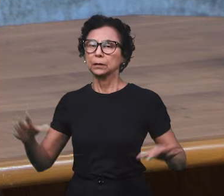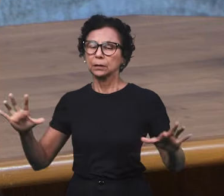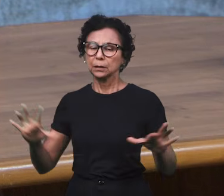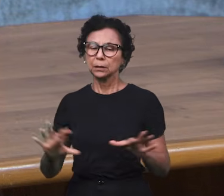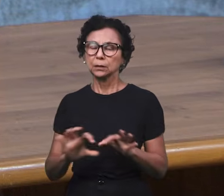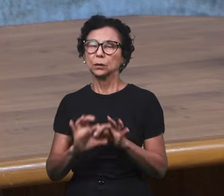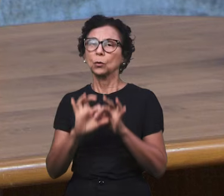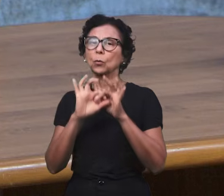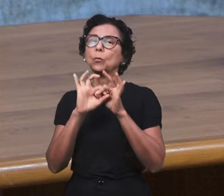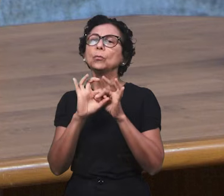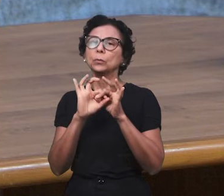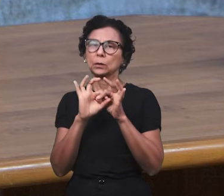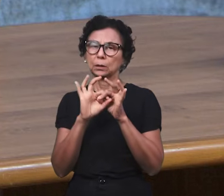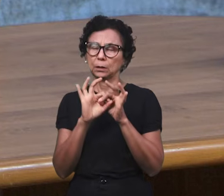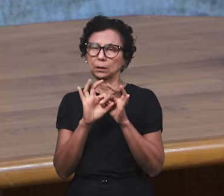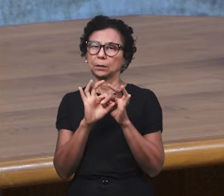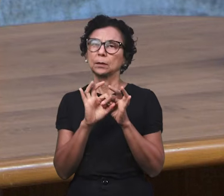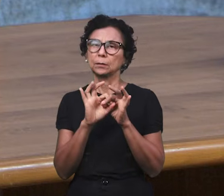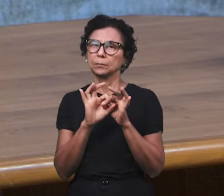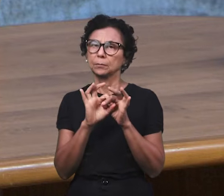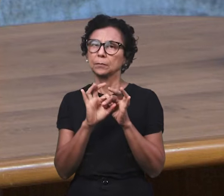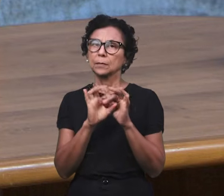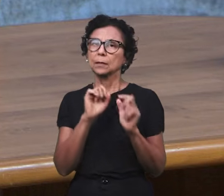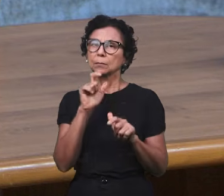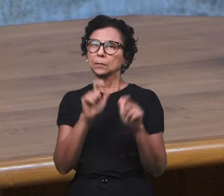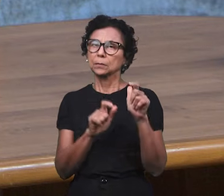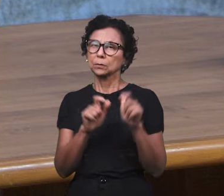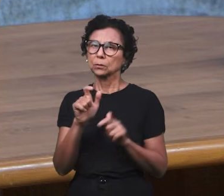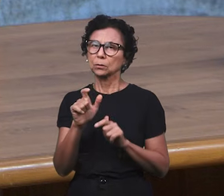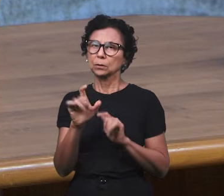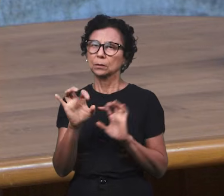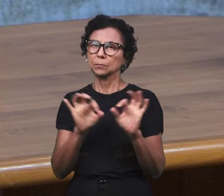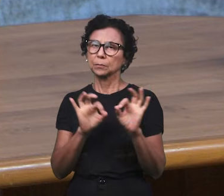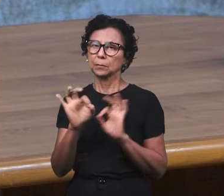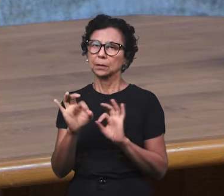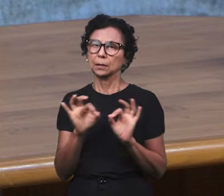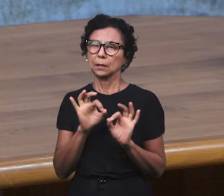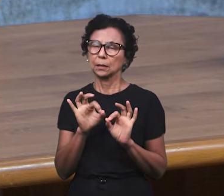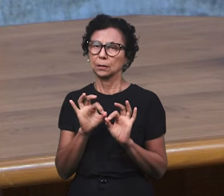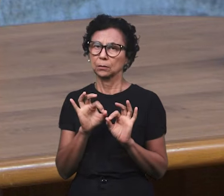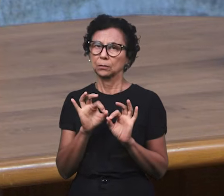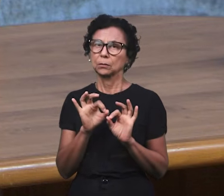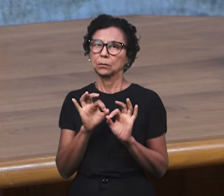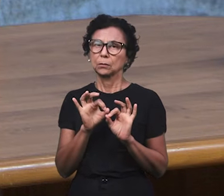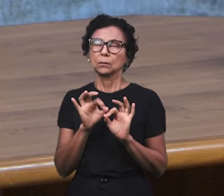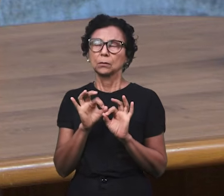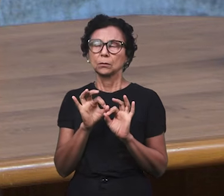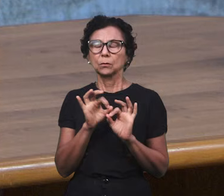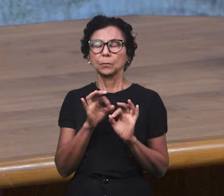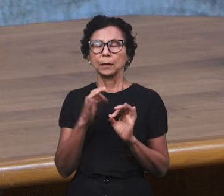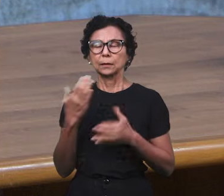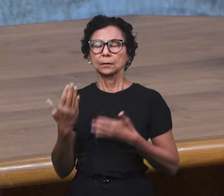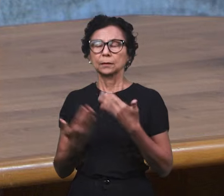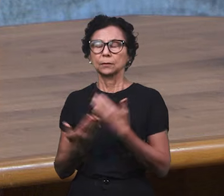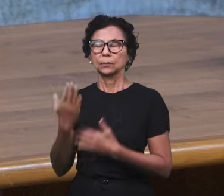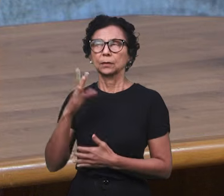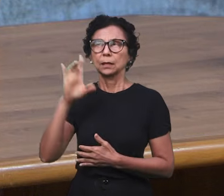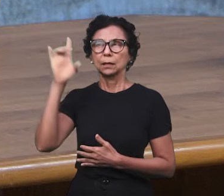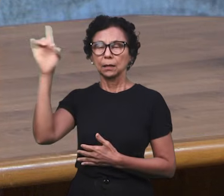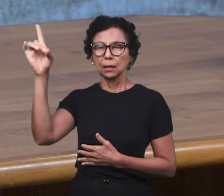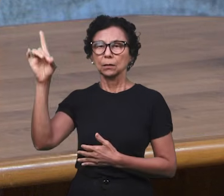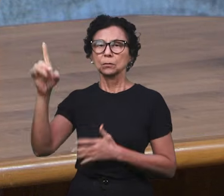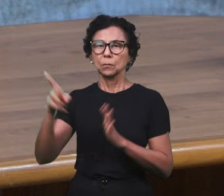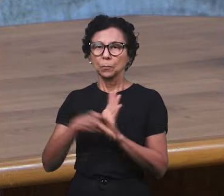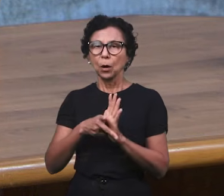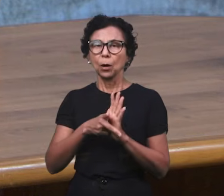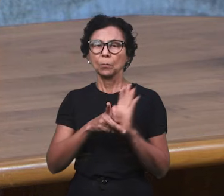tem preparado o seu coração para buscar ao Senhor Deus, o Deus de seus pais,